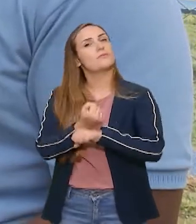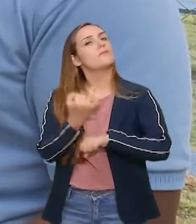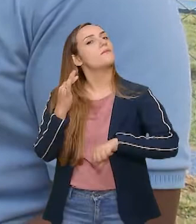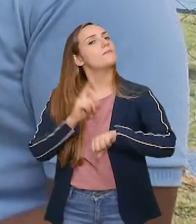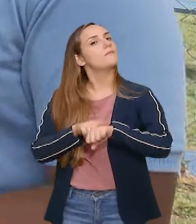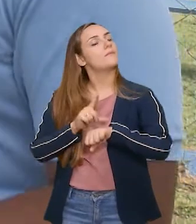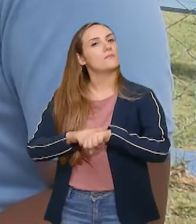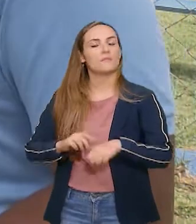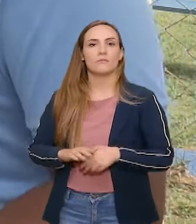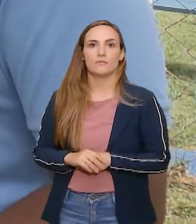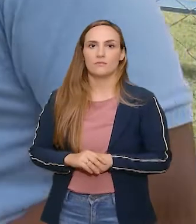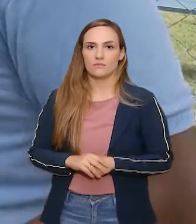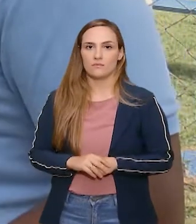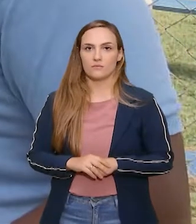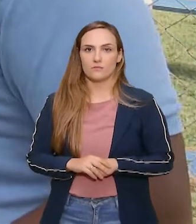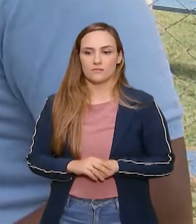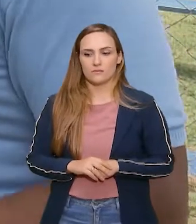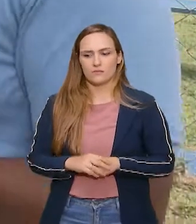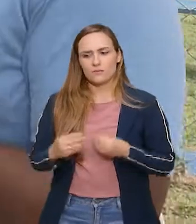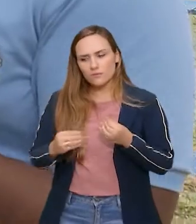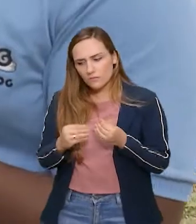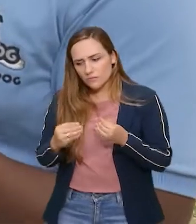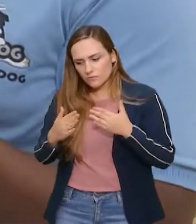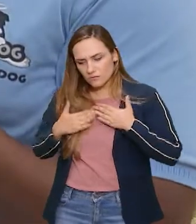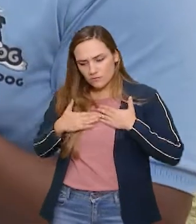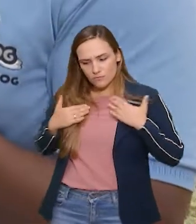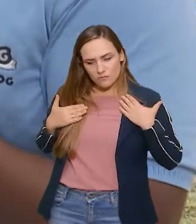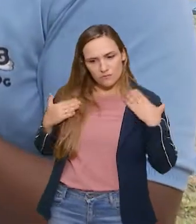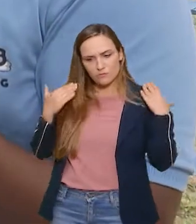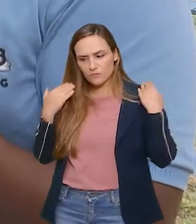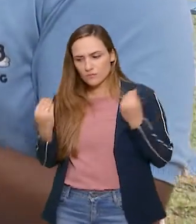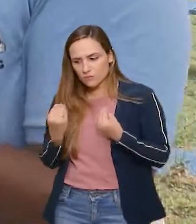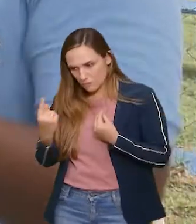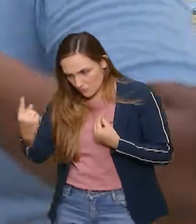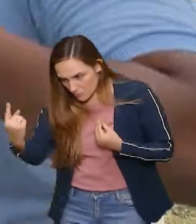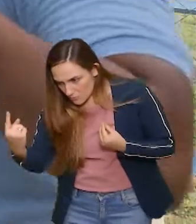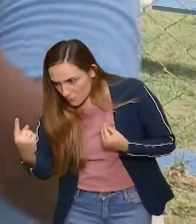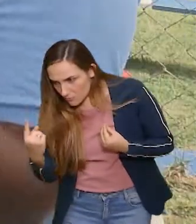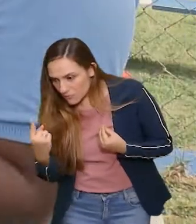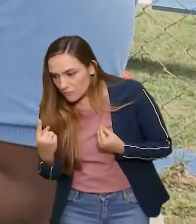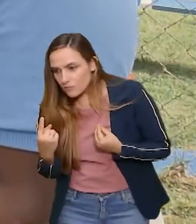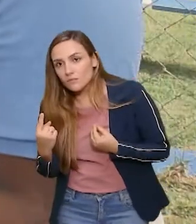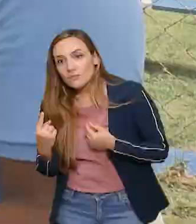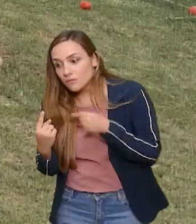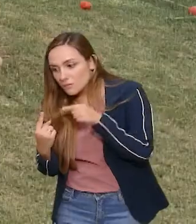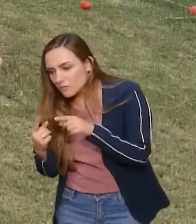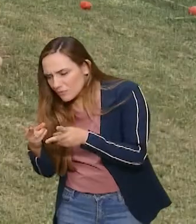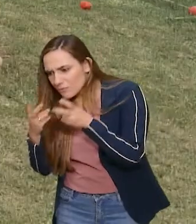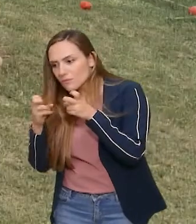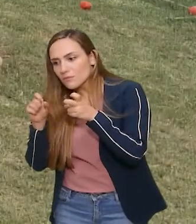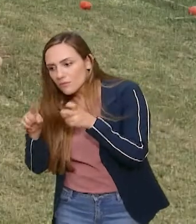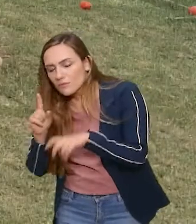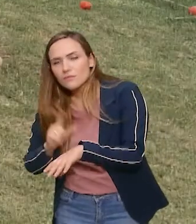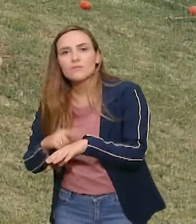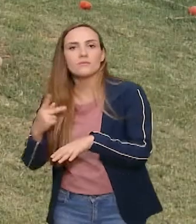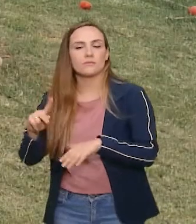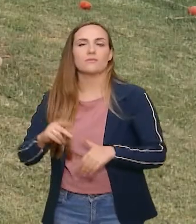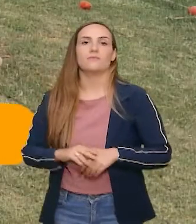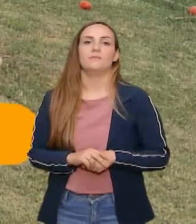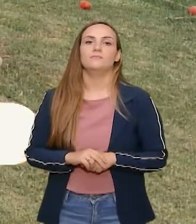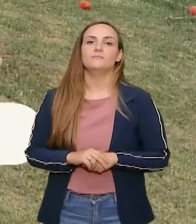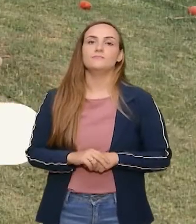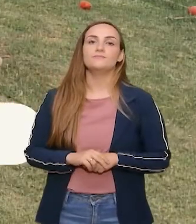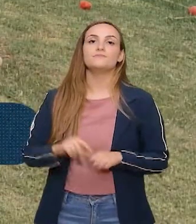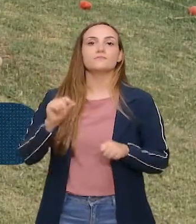tempo, entendeu? E para tocar nele, eu tenho que esperar um pouco mais ele se aproximar, ele dizer qual é o tempo dele. O treinamento que está sendo